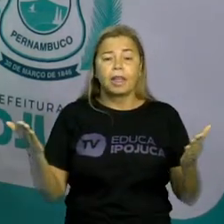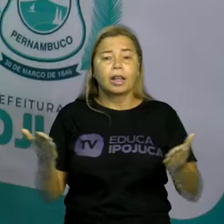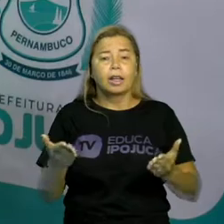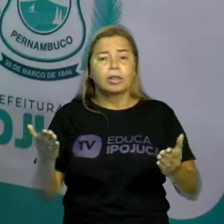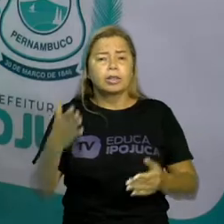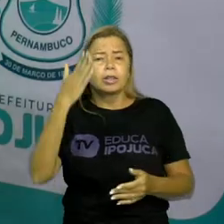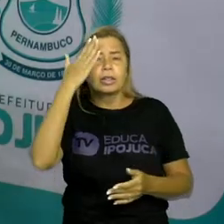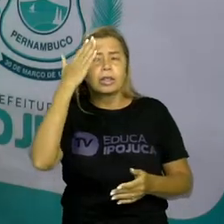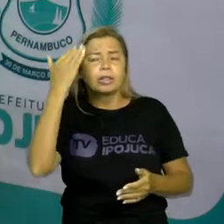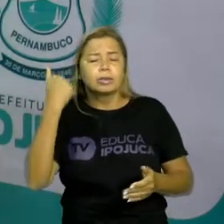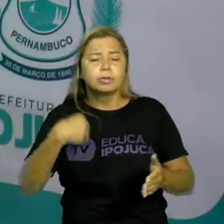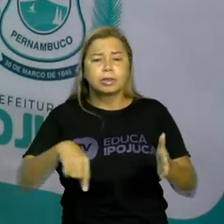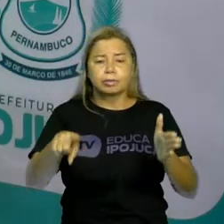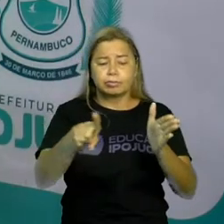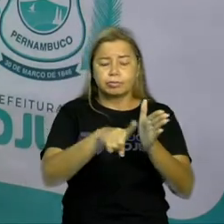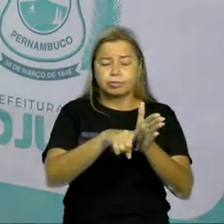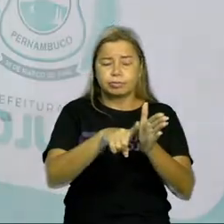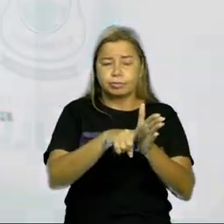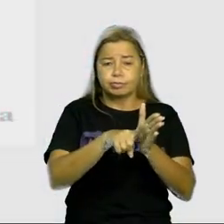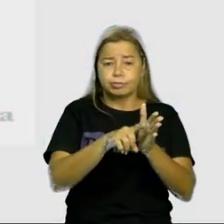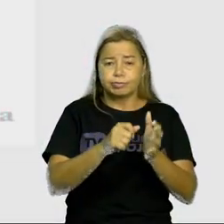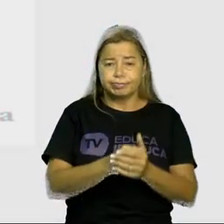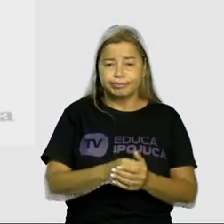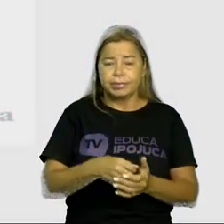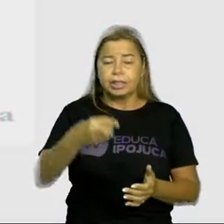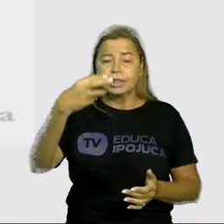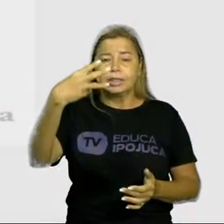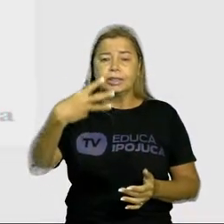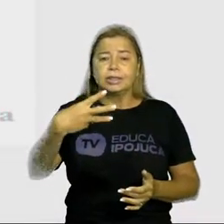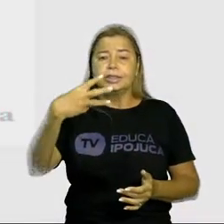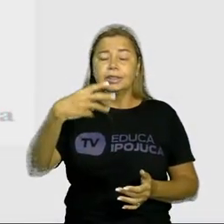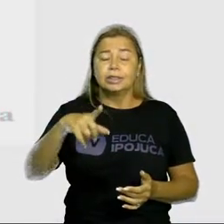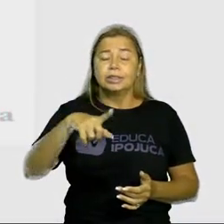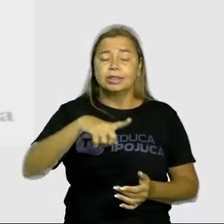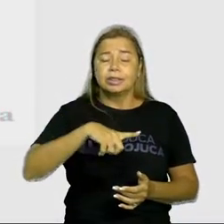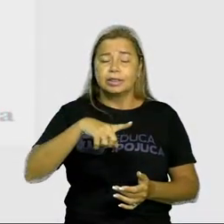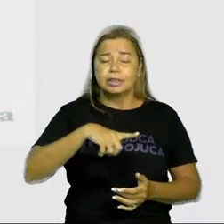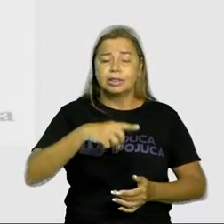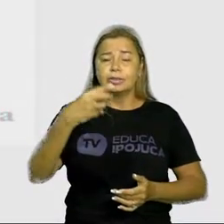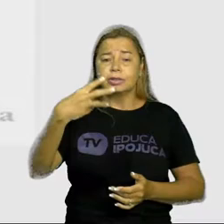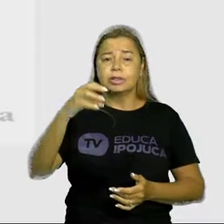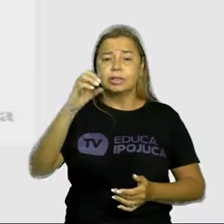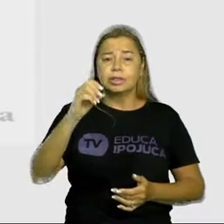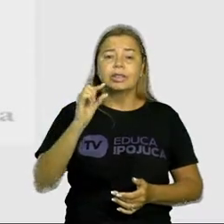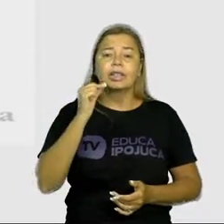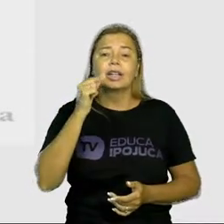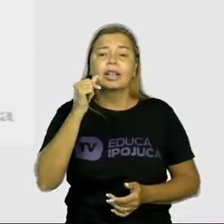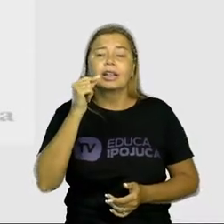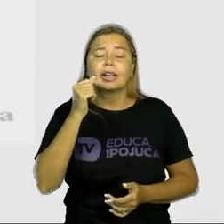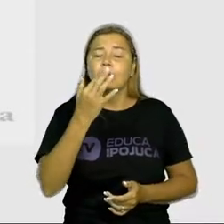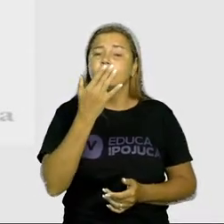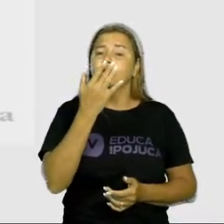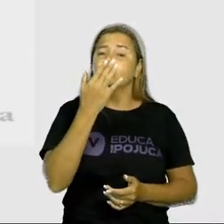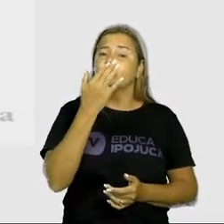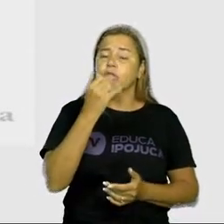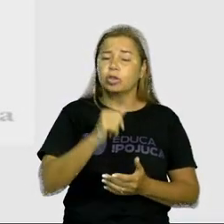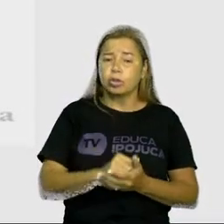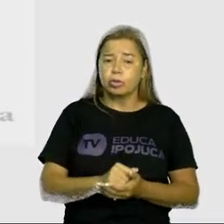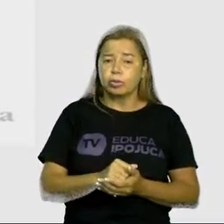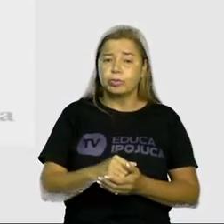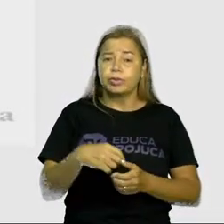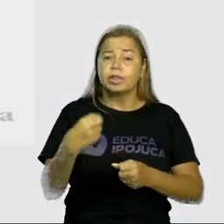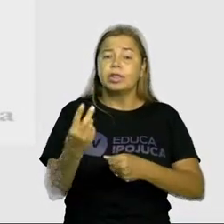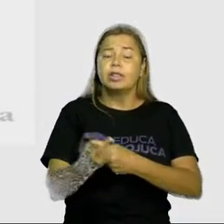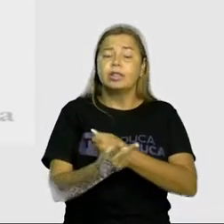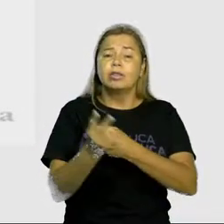subtração. Tenho 30 lápis de cor no meu estojo. Eu emprestei 4 para